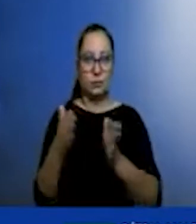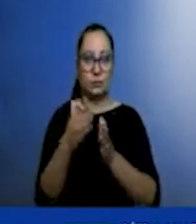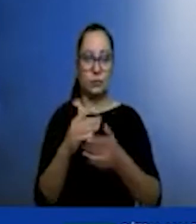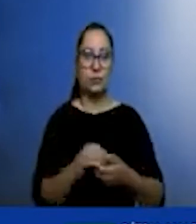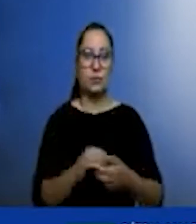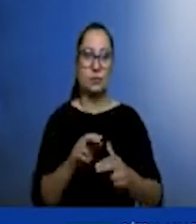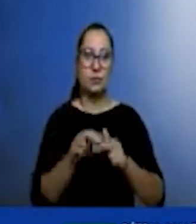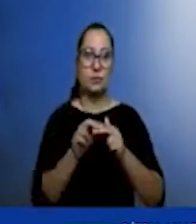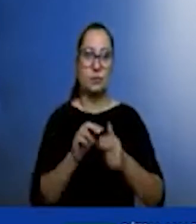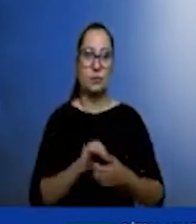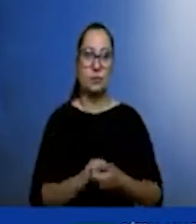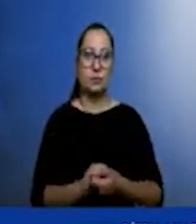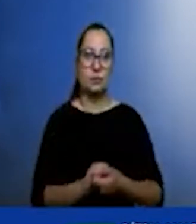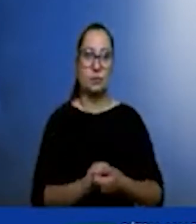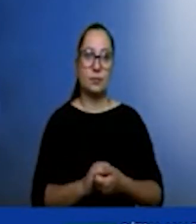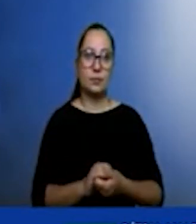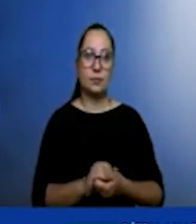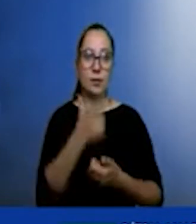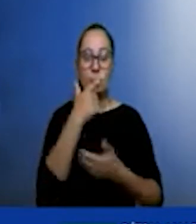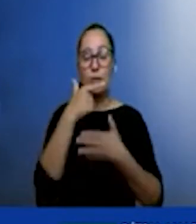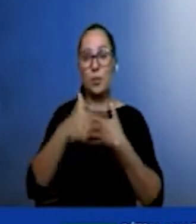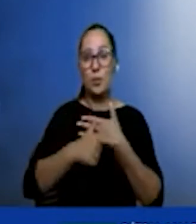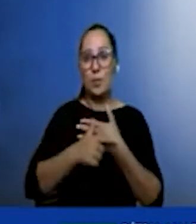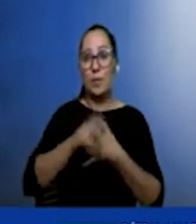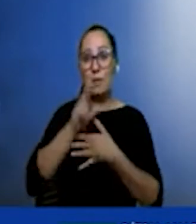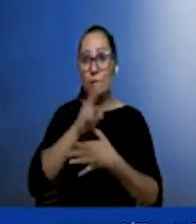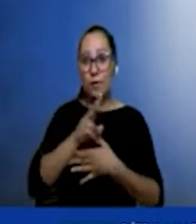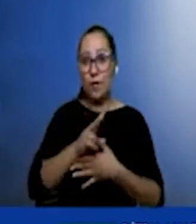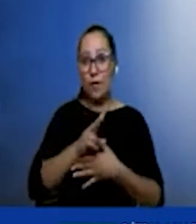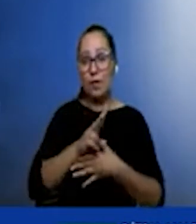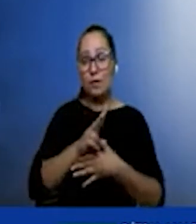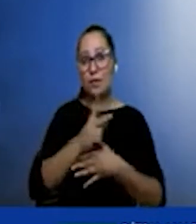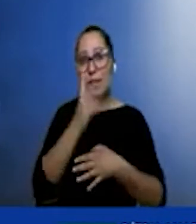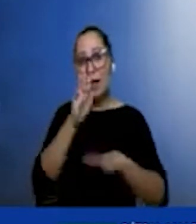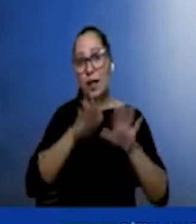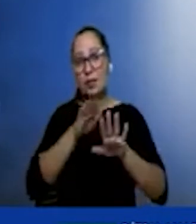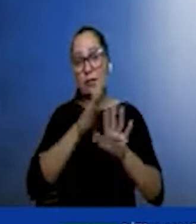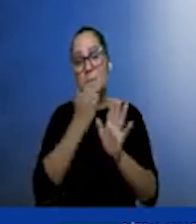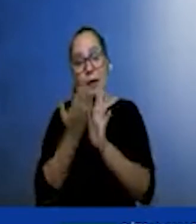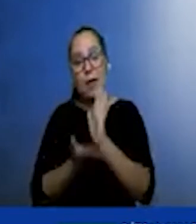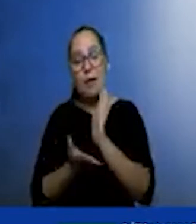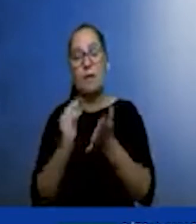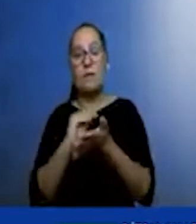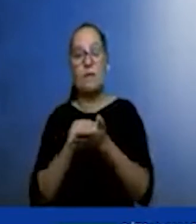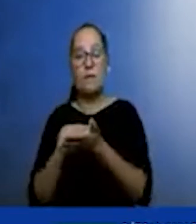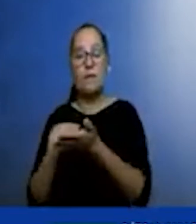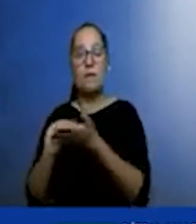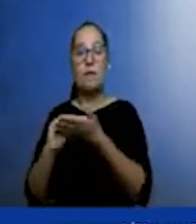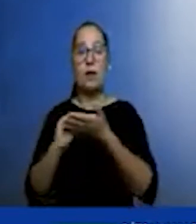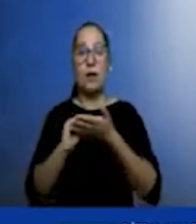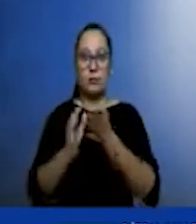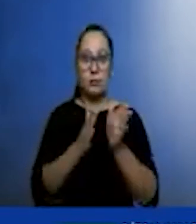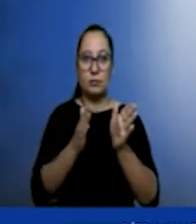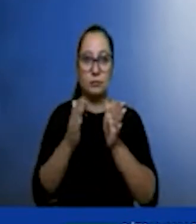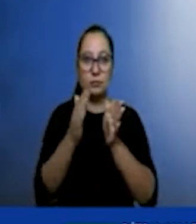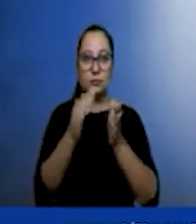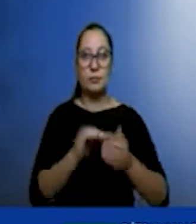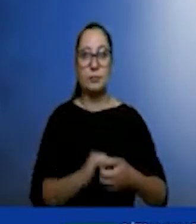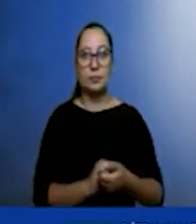esse grande papel é que ficou um pouco perdido nessa direção. A gente